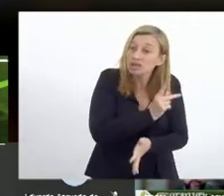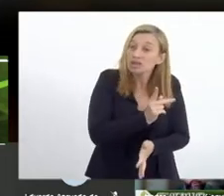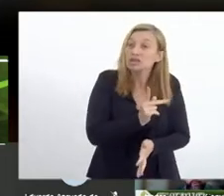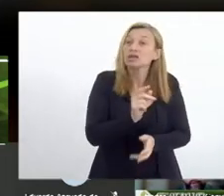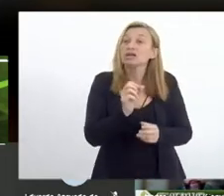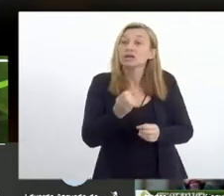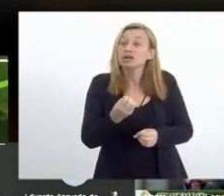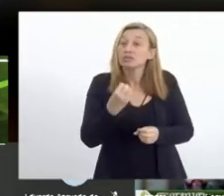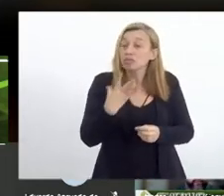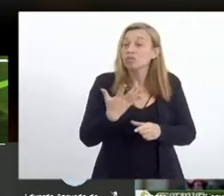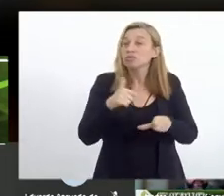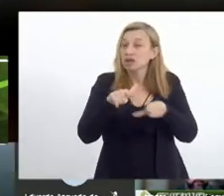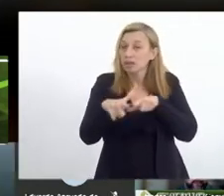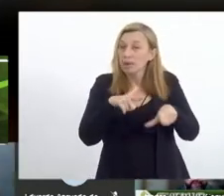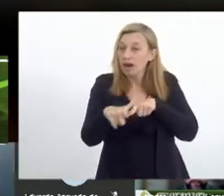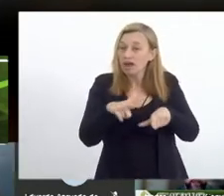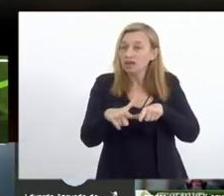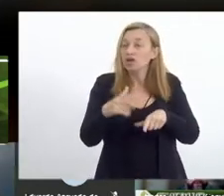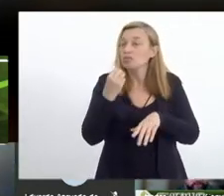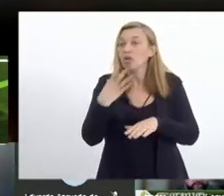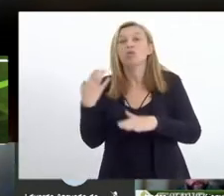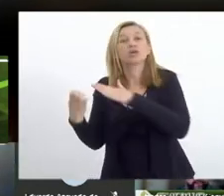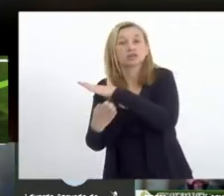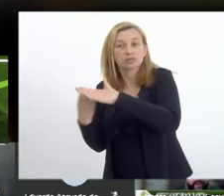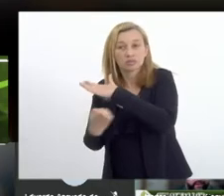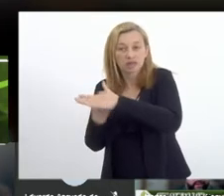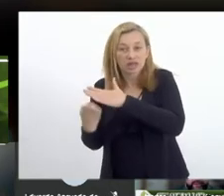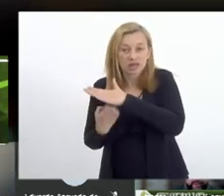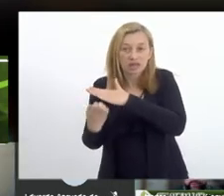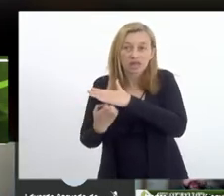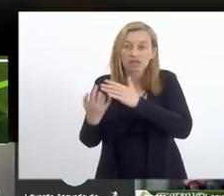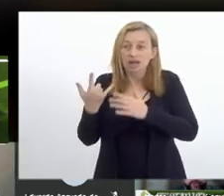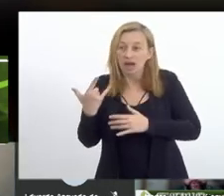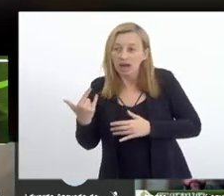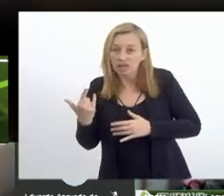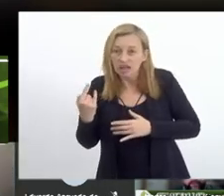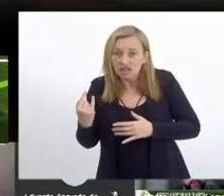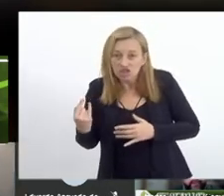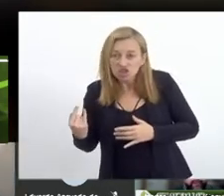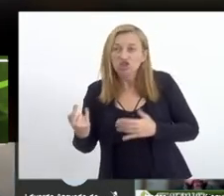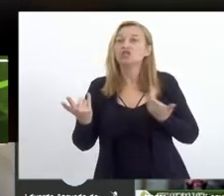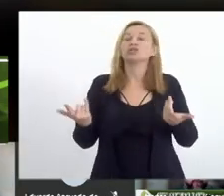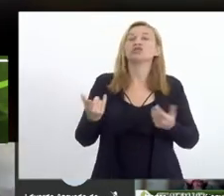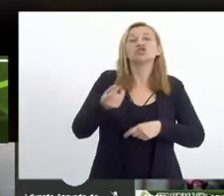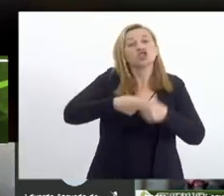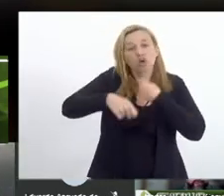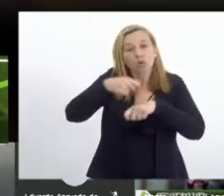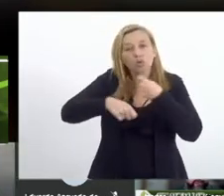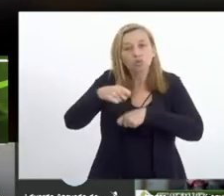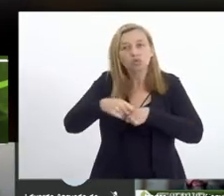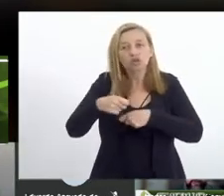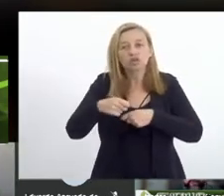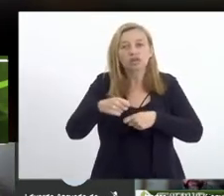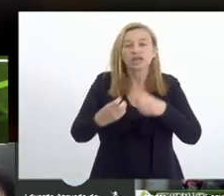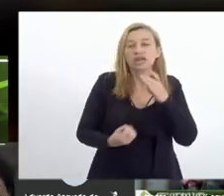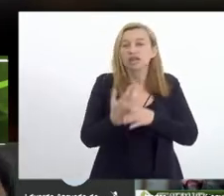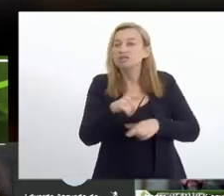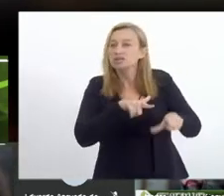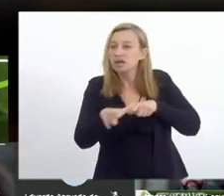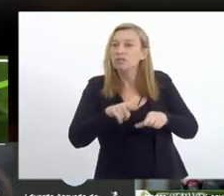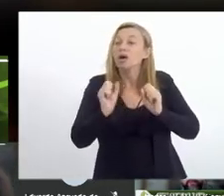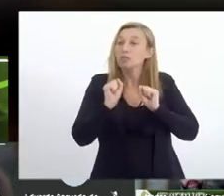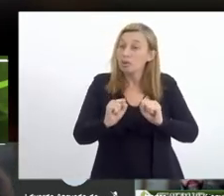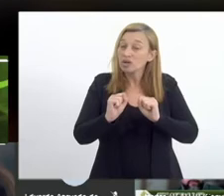as boas práticas, as boas empresas, geradores e atrativos de economia e geradores de emprego possam